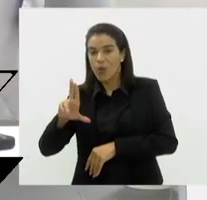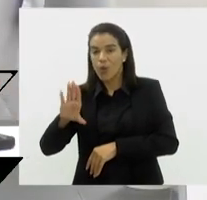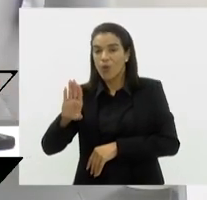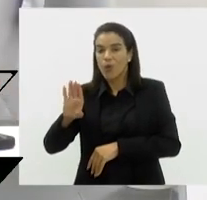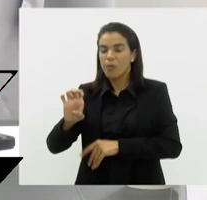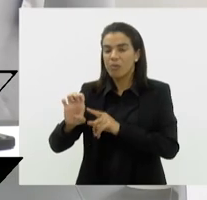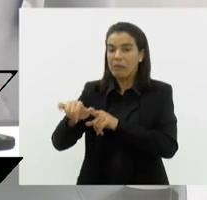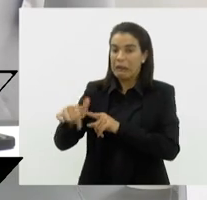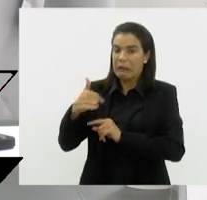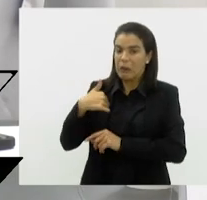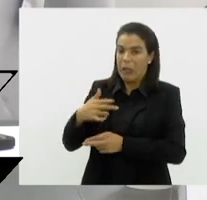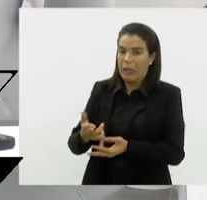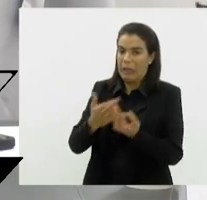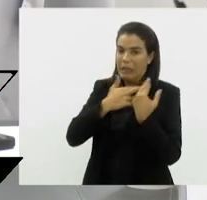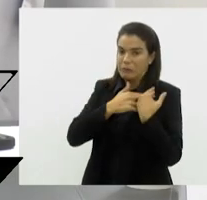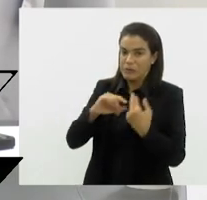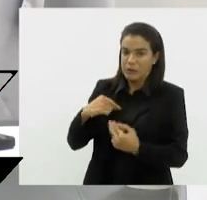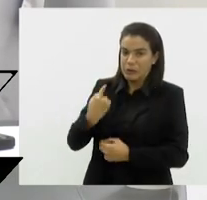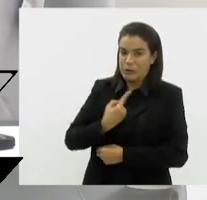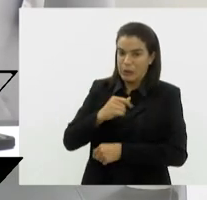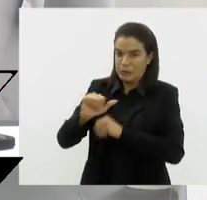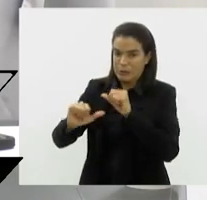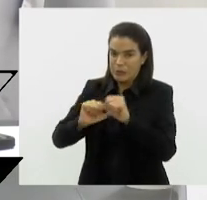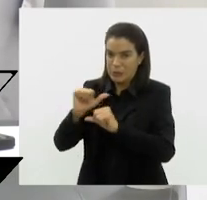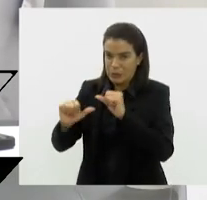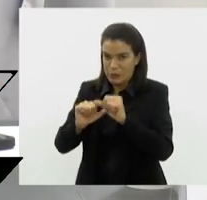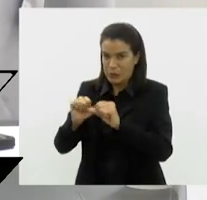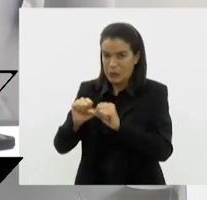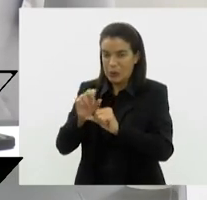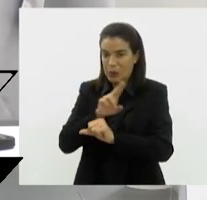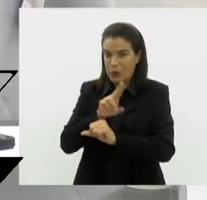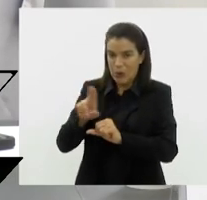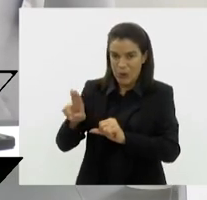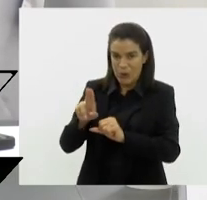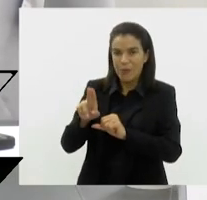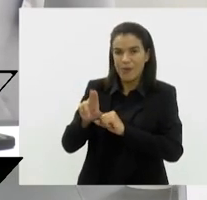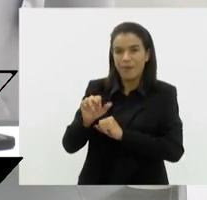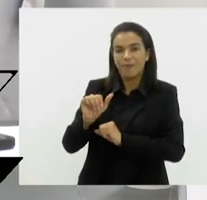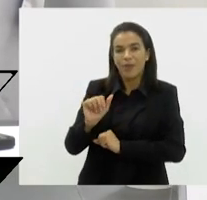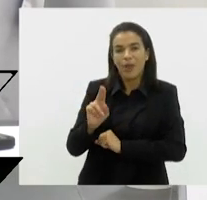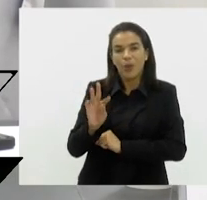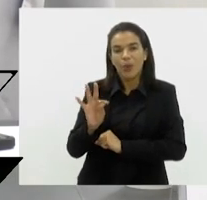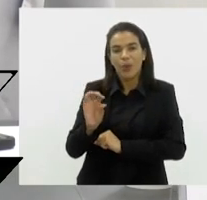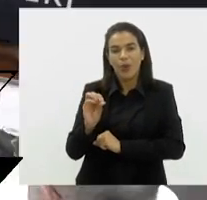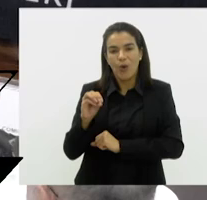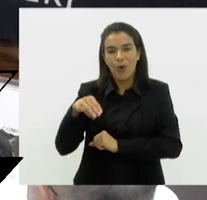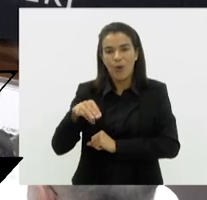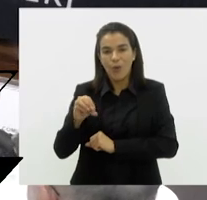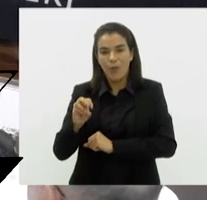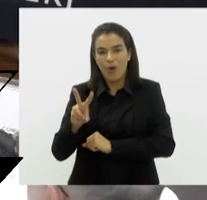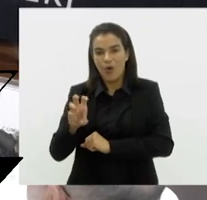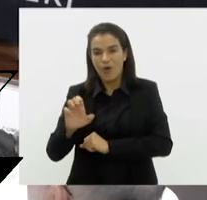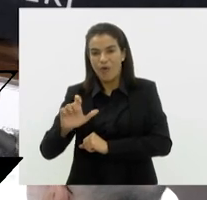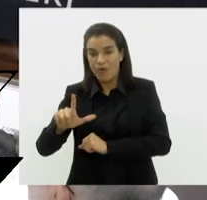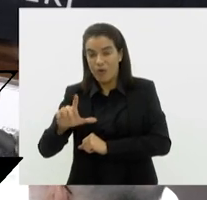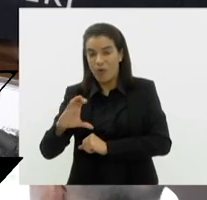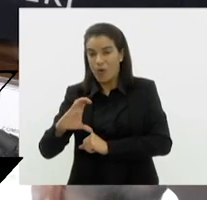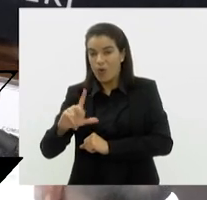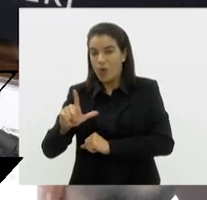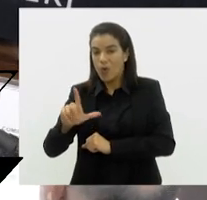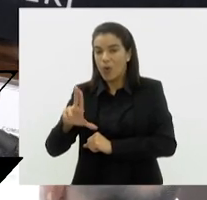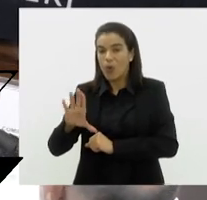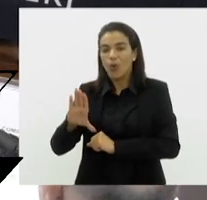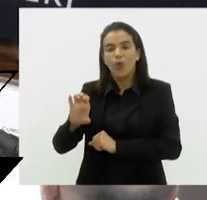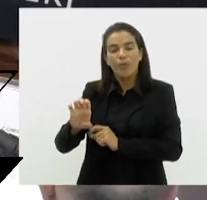gente não teria competência de alterar. É, a Avenida Automóvel Clube, né, ela já foi uma via tipicamente,